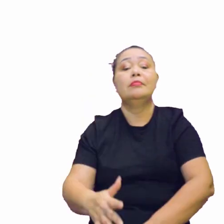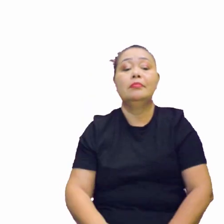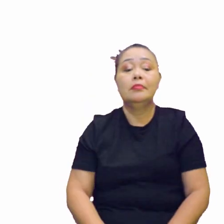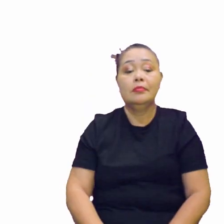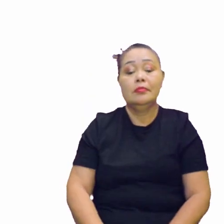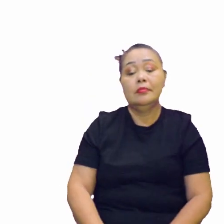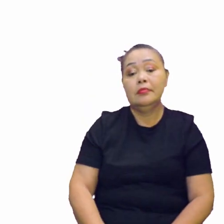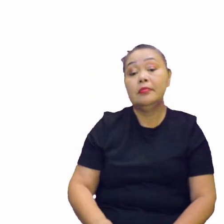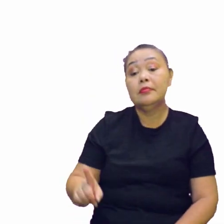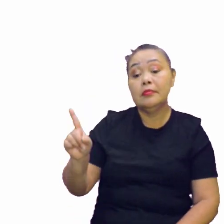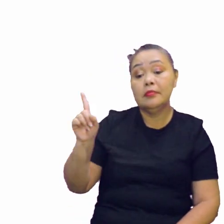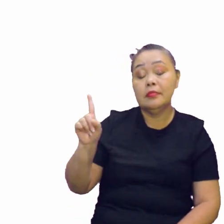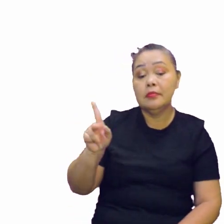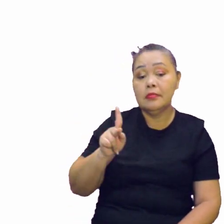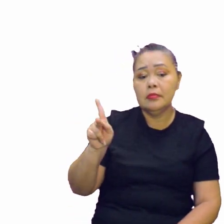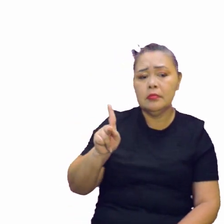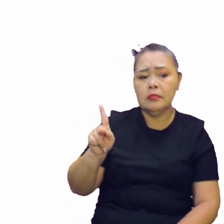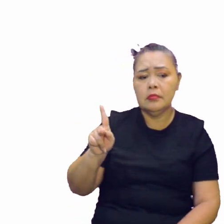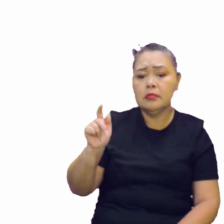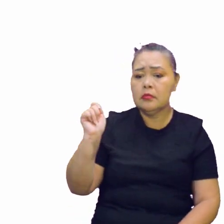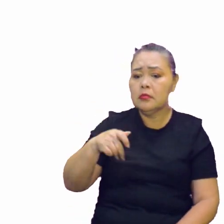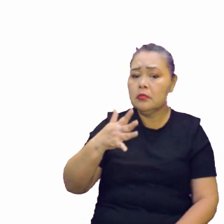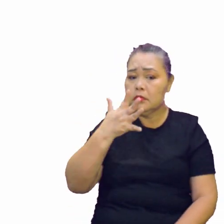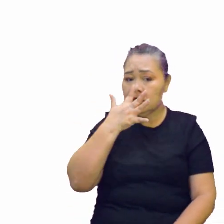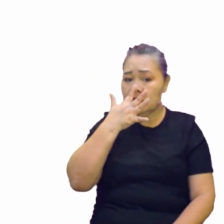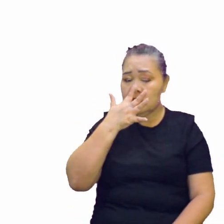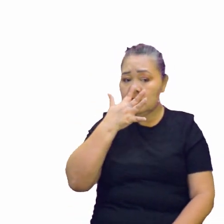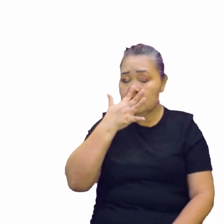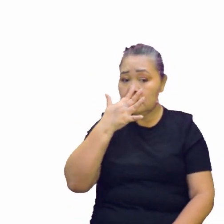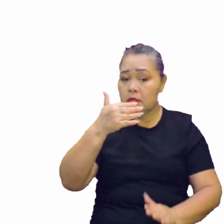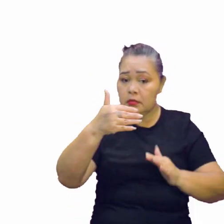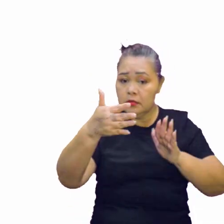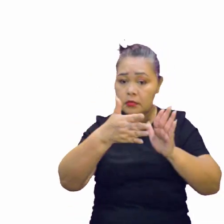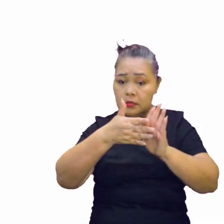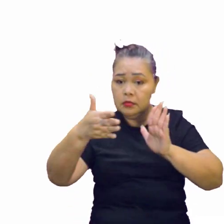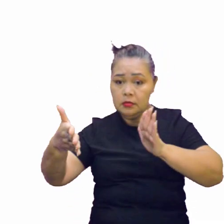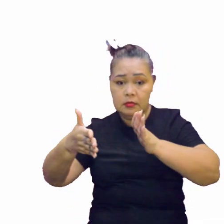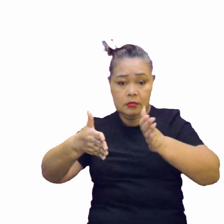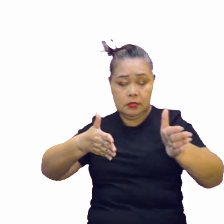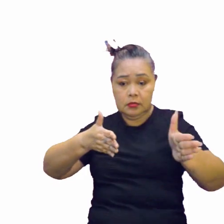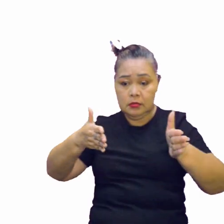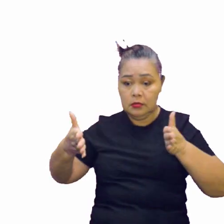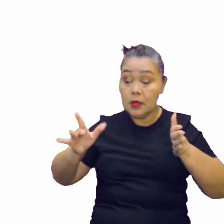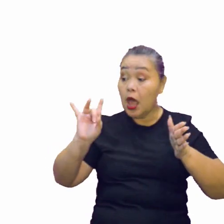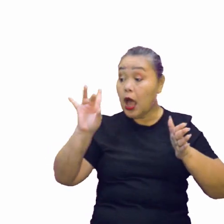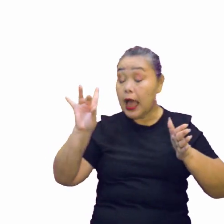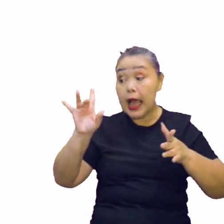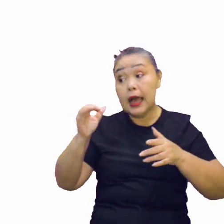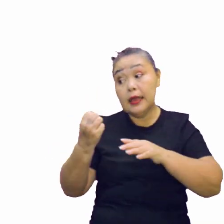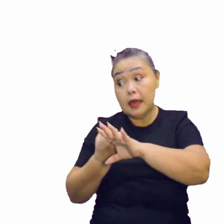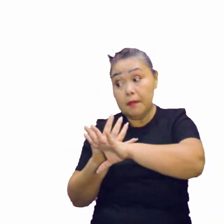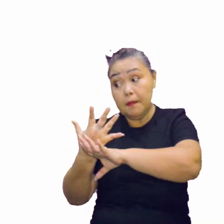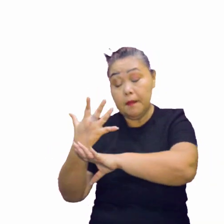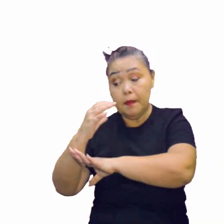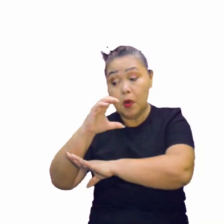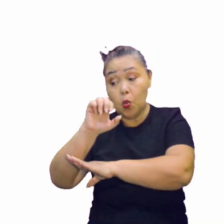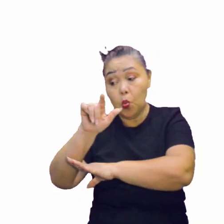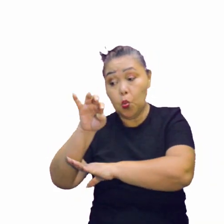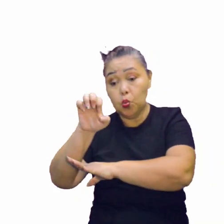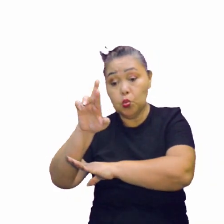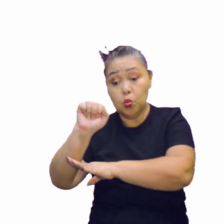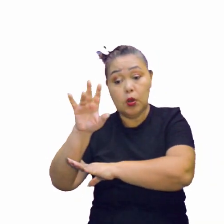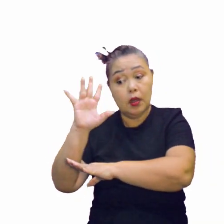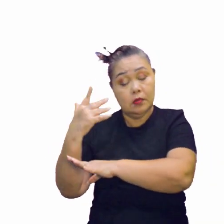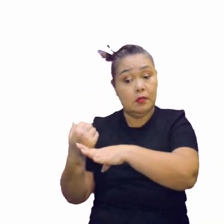Professor, e sempre é possível observar que os espaçamentos indicados para cada cultura atendem.